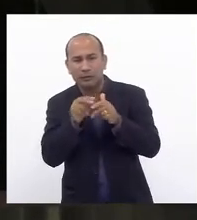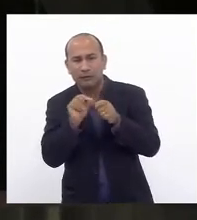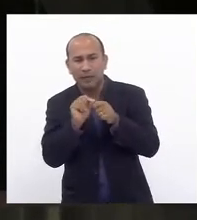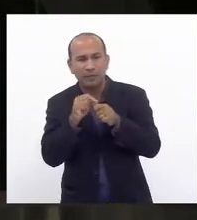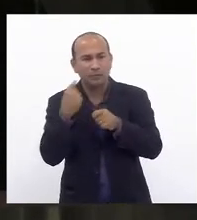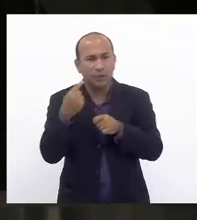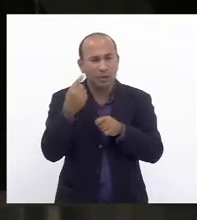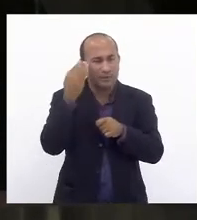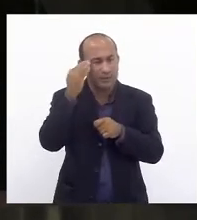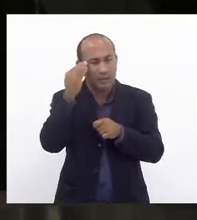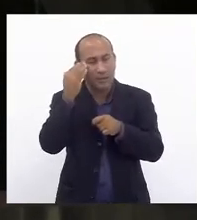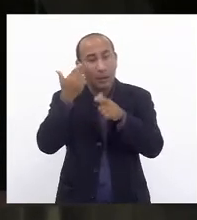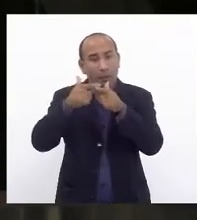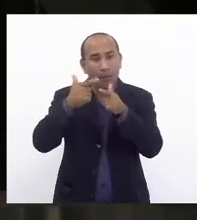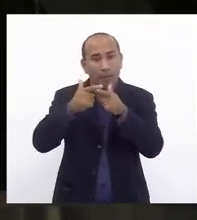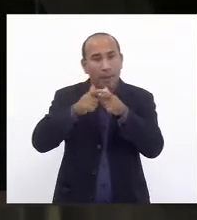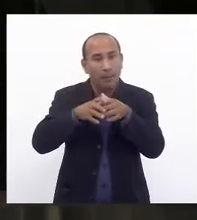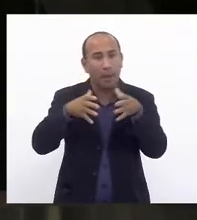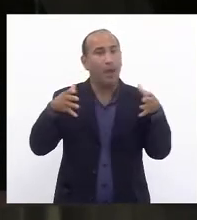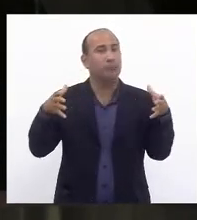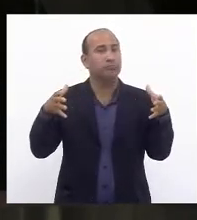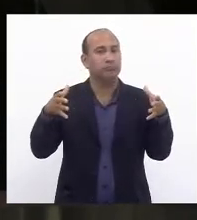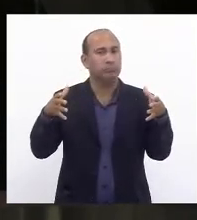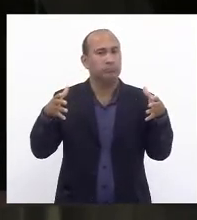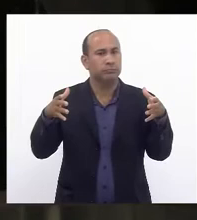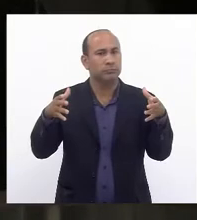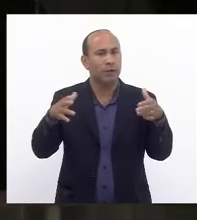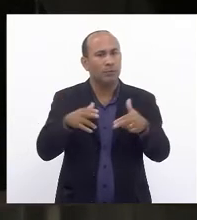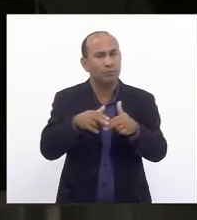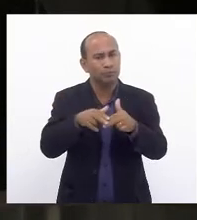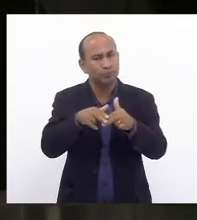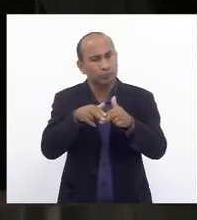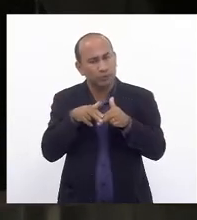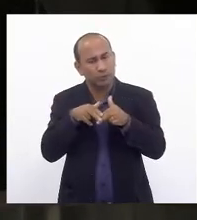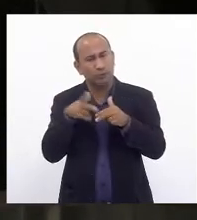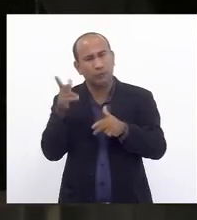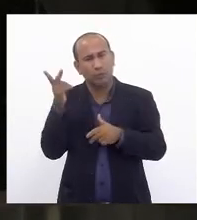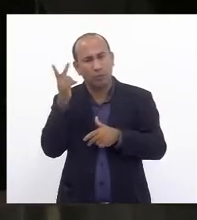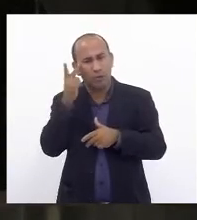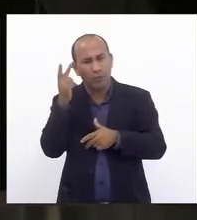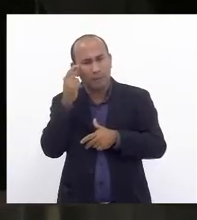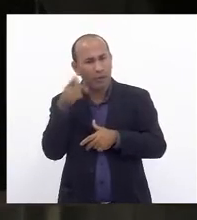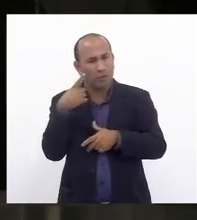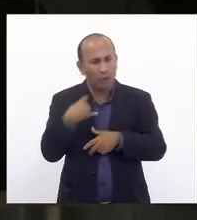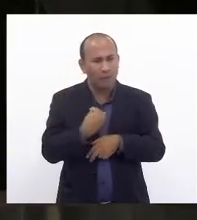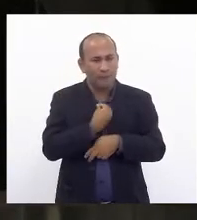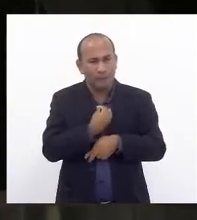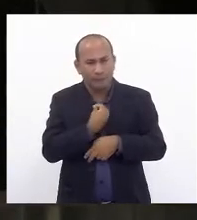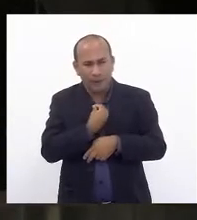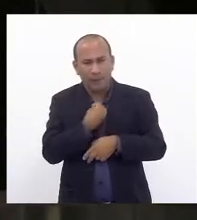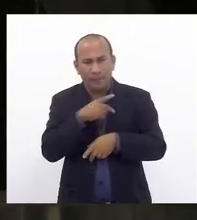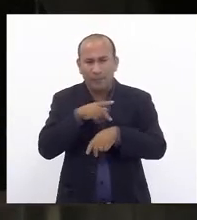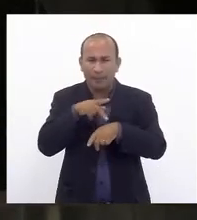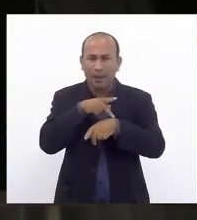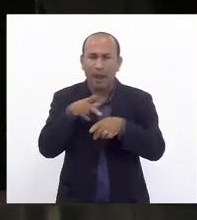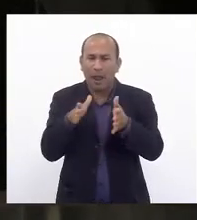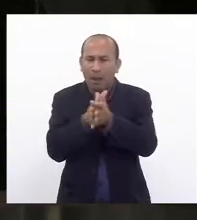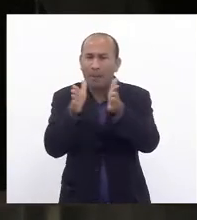conhecer o tamanho do problema. A partir do senso comum de que nós vivemos num país pobre e, por